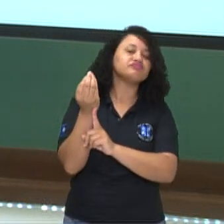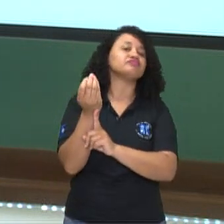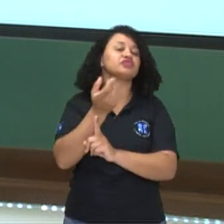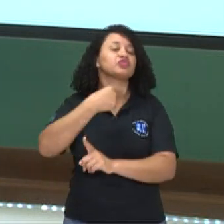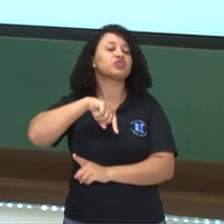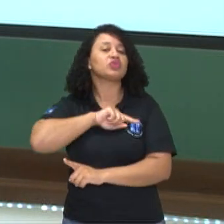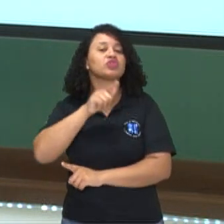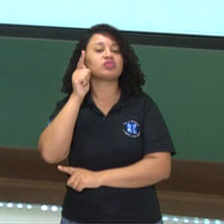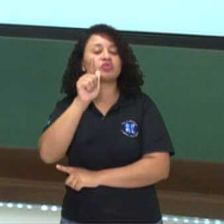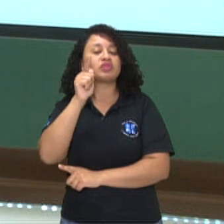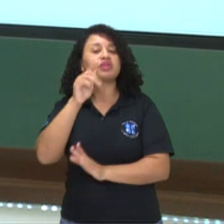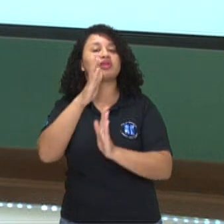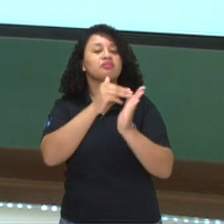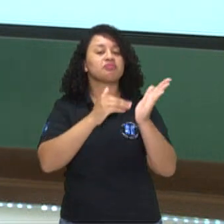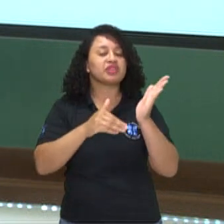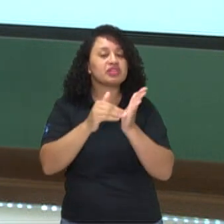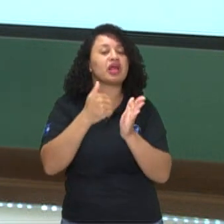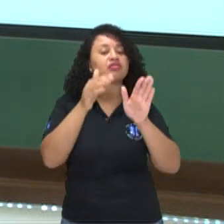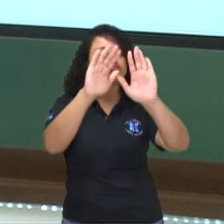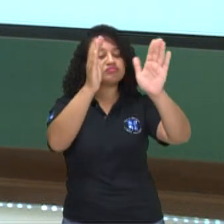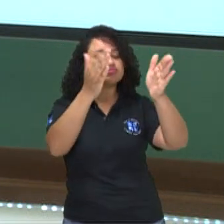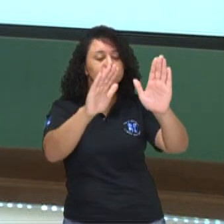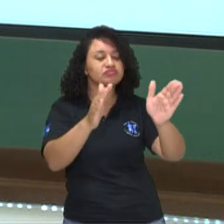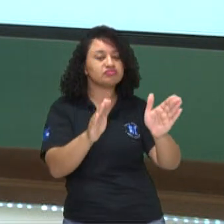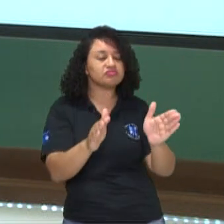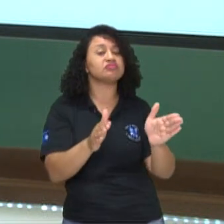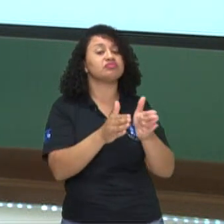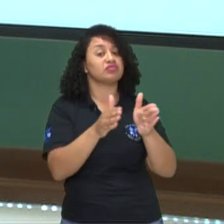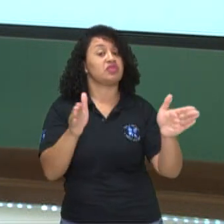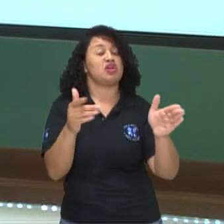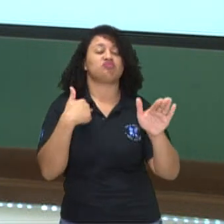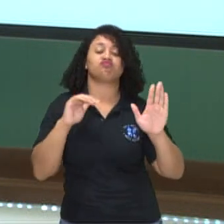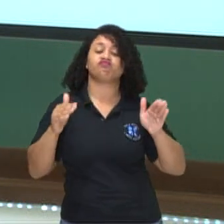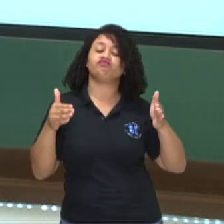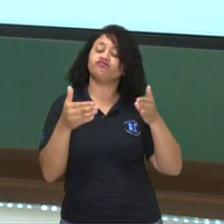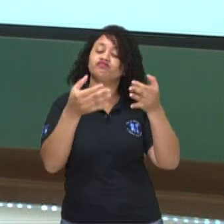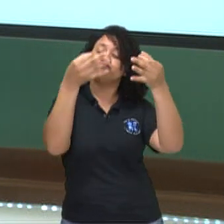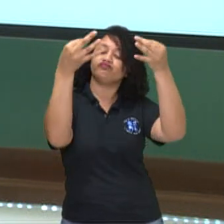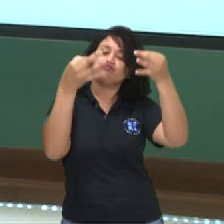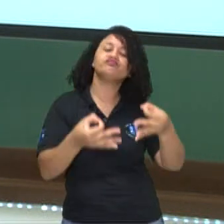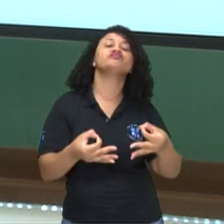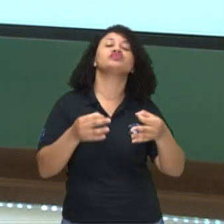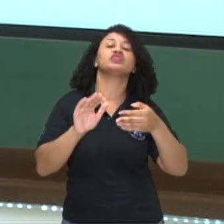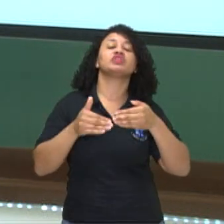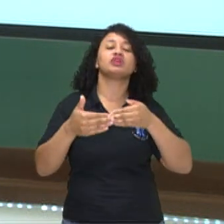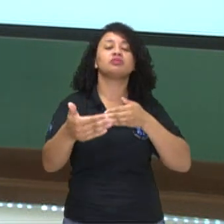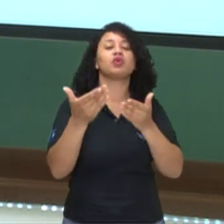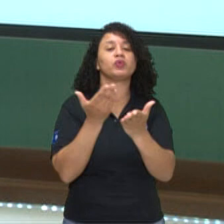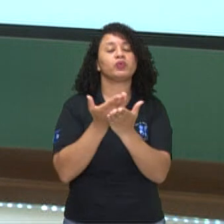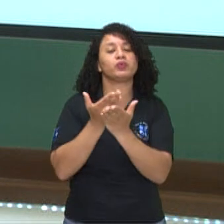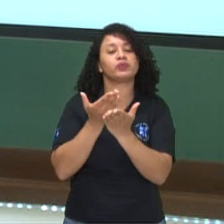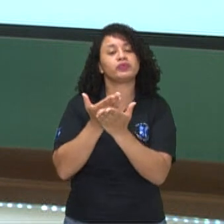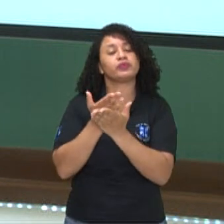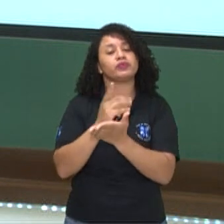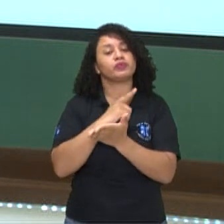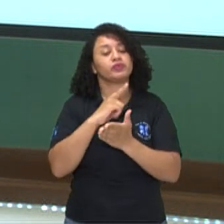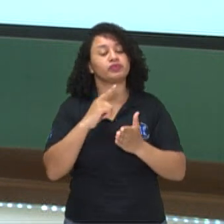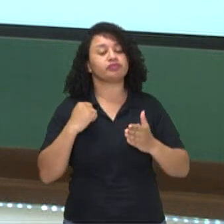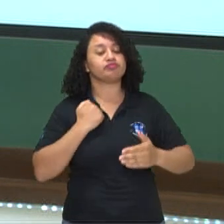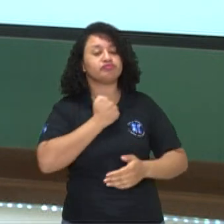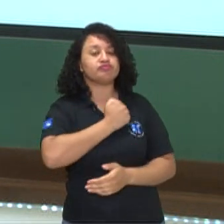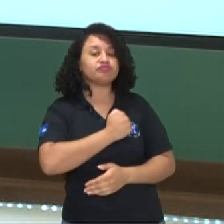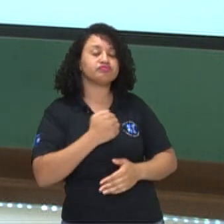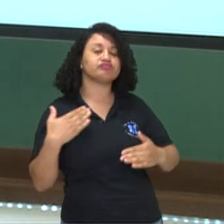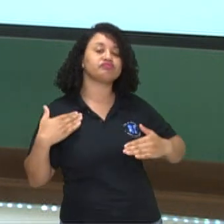conseguir pintar, só vai conseguir esculpir nesse período com tanta precisão a partir dos estudos da anatomia do corpo